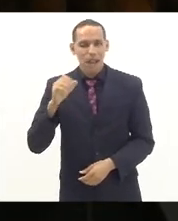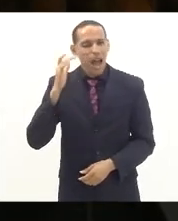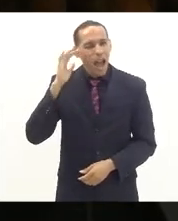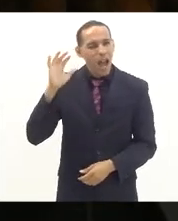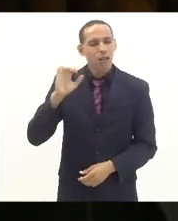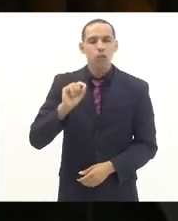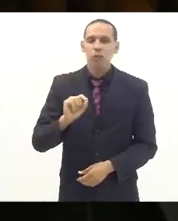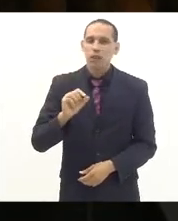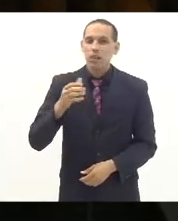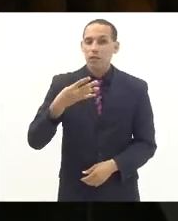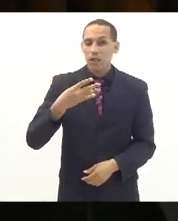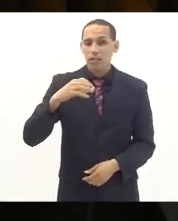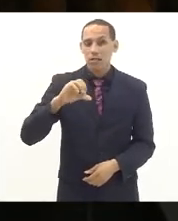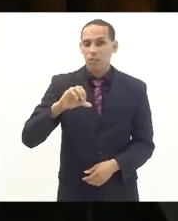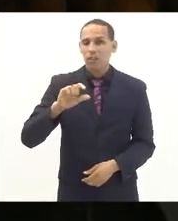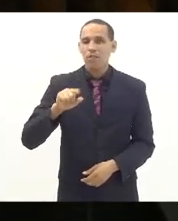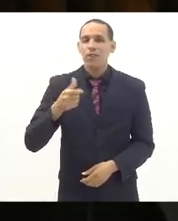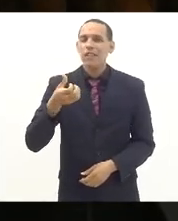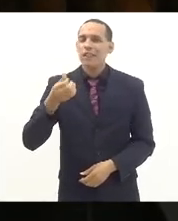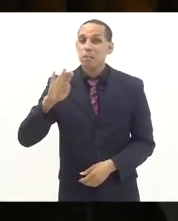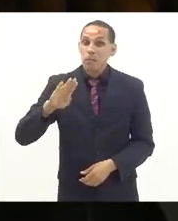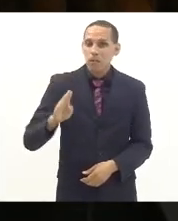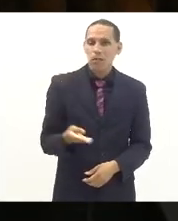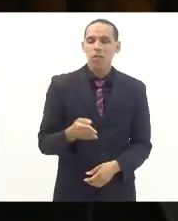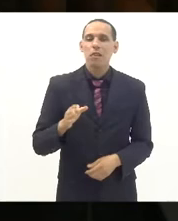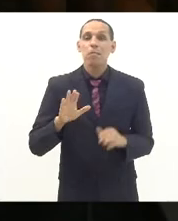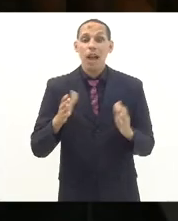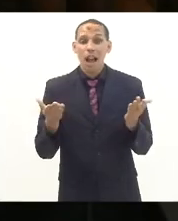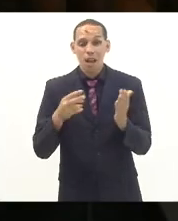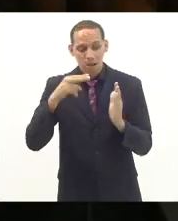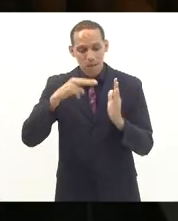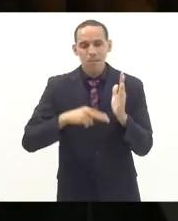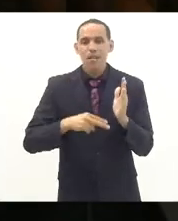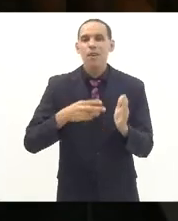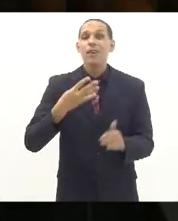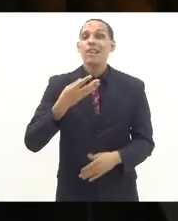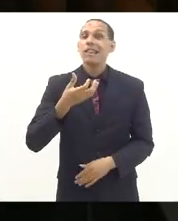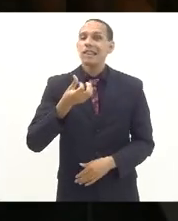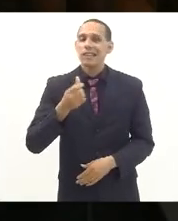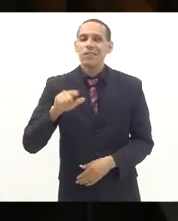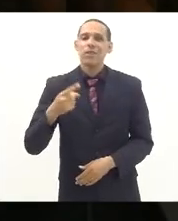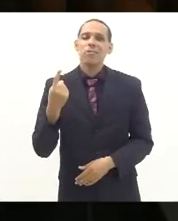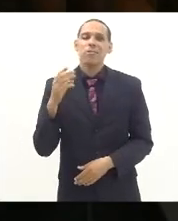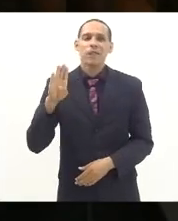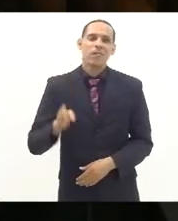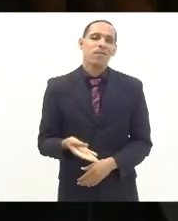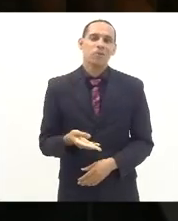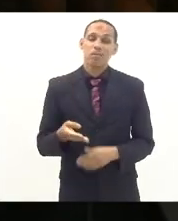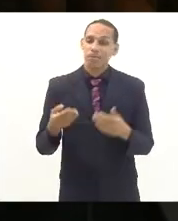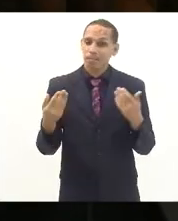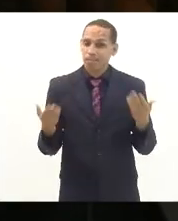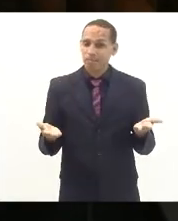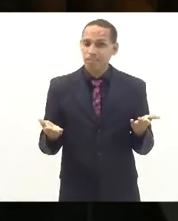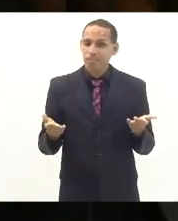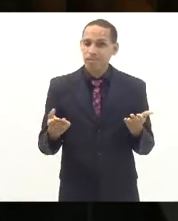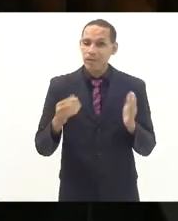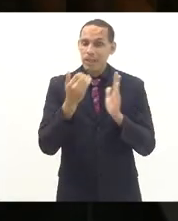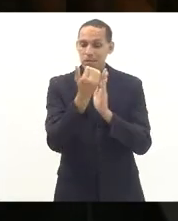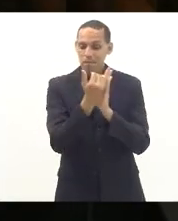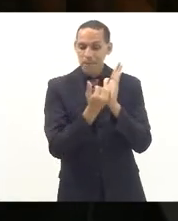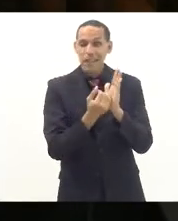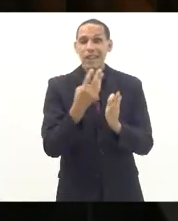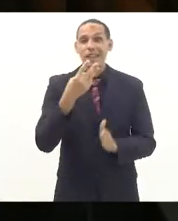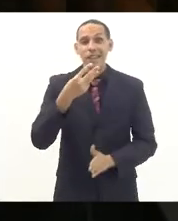49,6 bilhões de reais sendo que o valor já revisto caiu para 46,1 milhões portanto uma queda